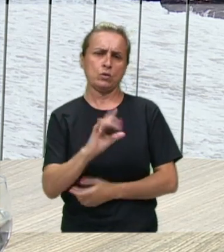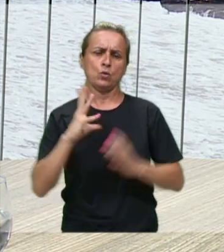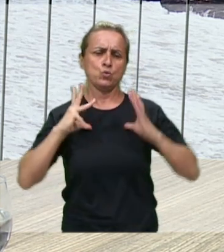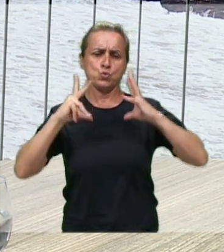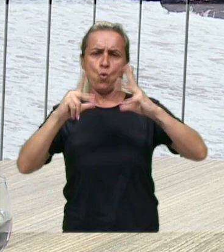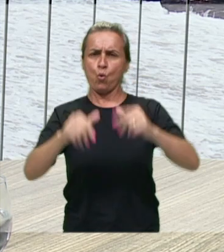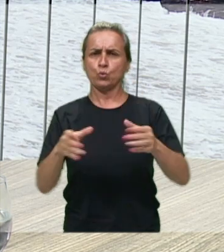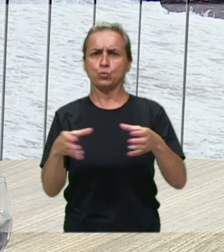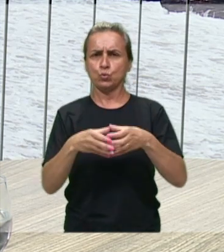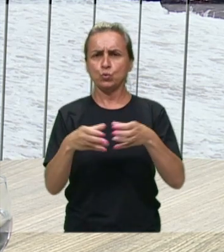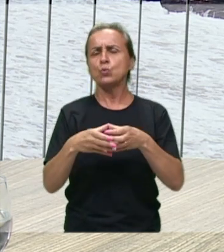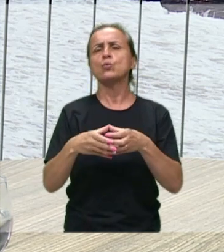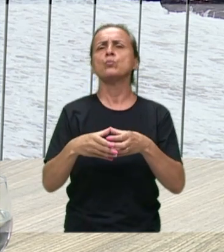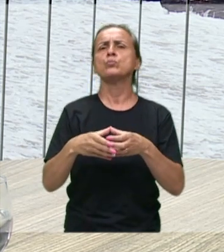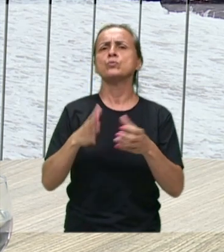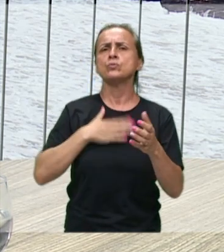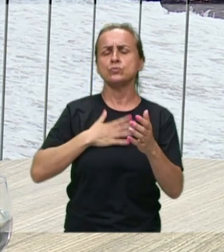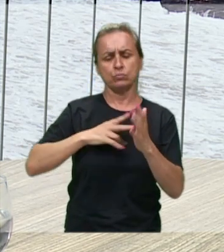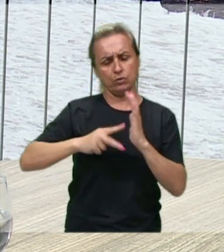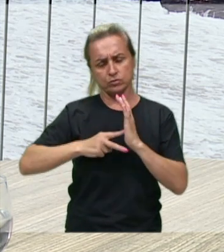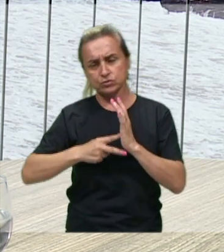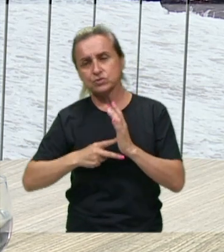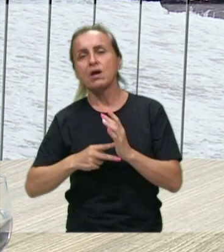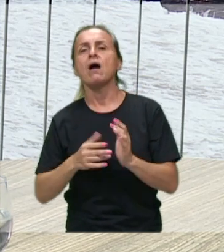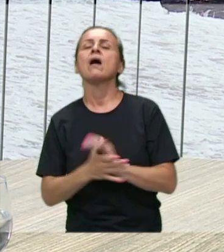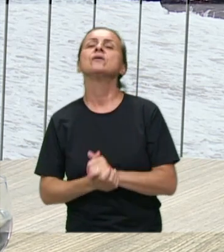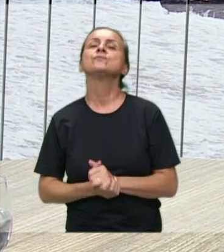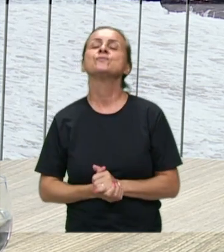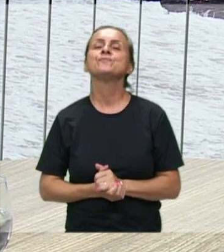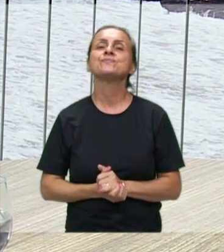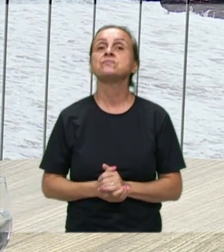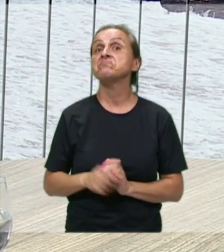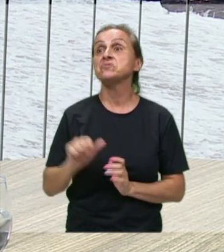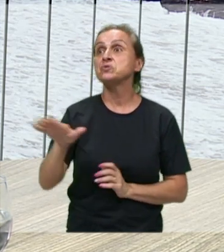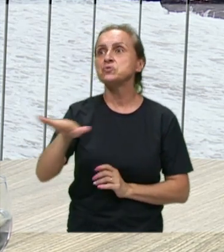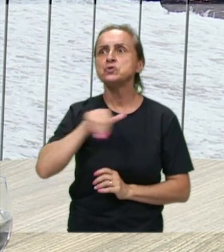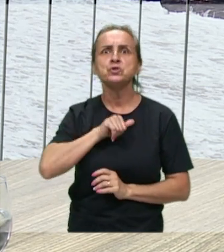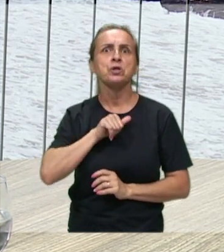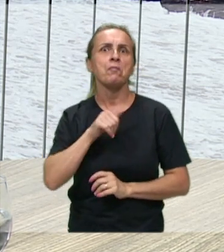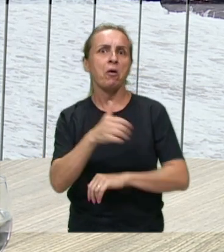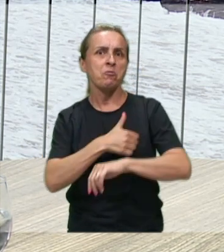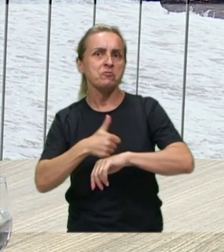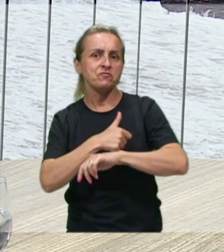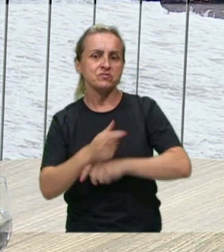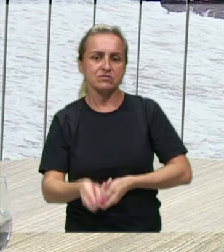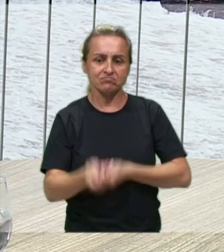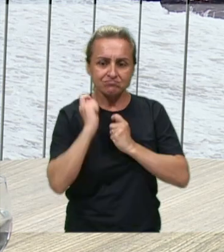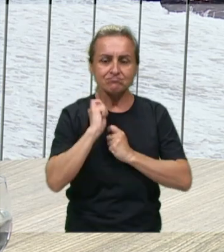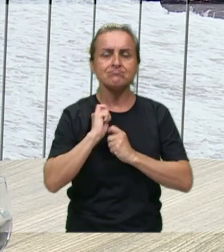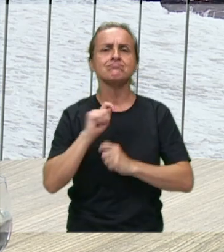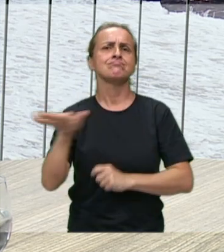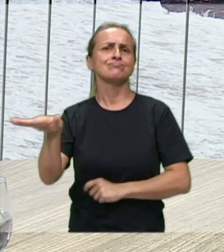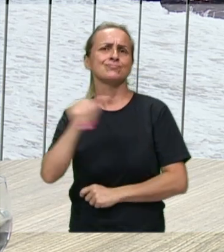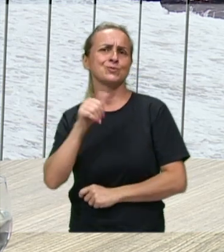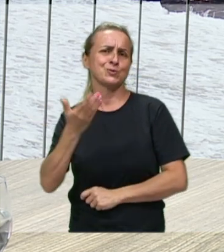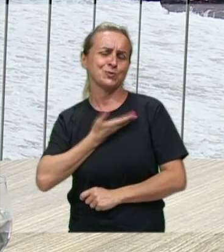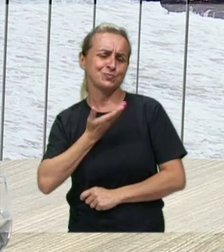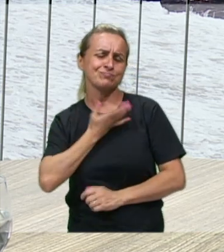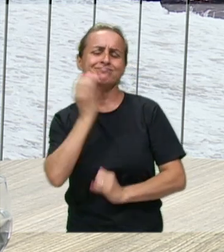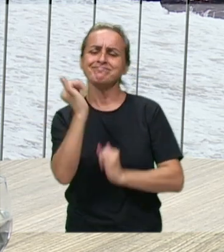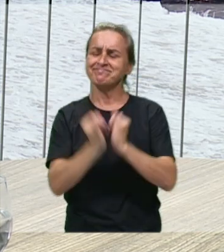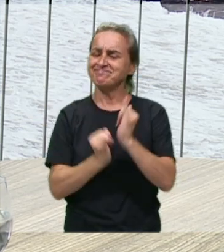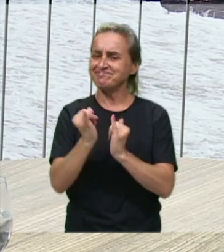né? Vamos um dia trazer um pescador aqui, vamos trazer um amigo da indústria para se explicar. Porque a nossa maior vontade é que o